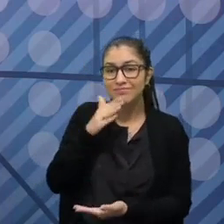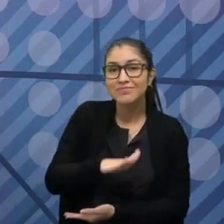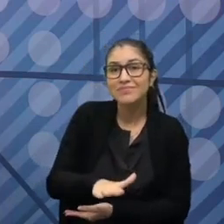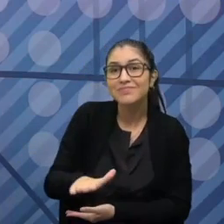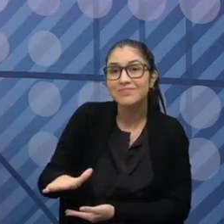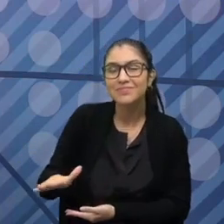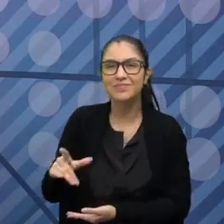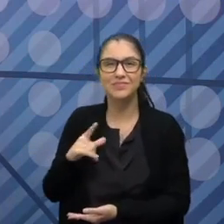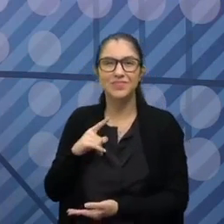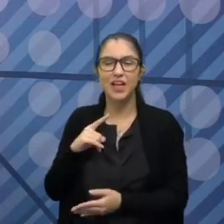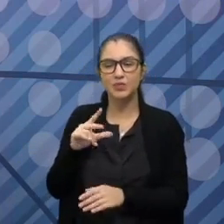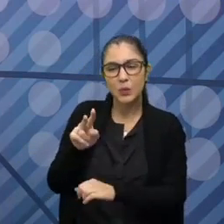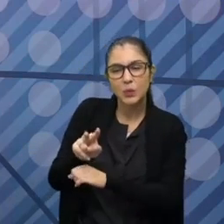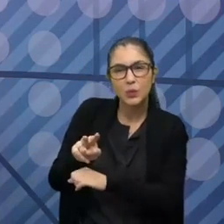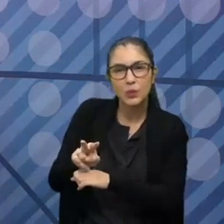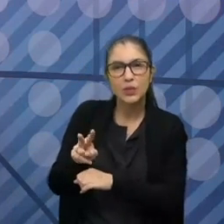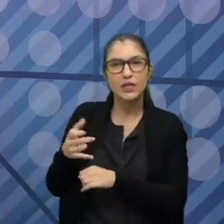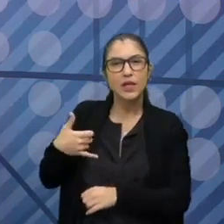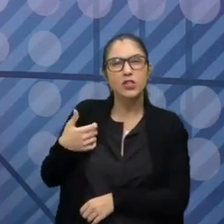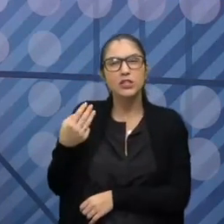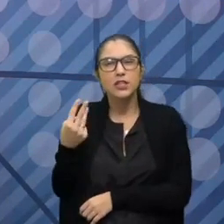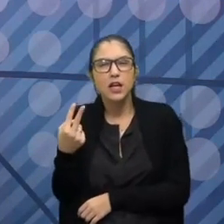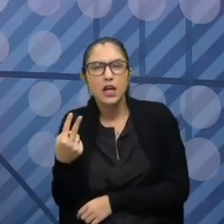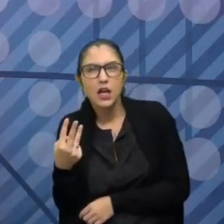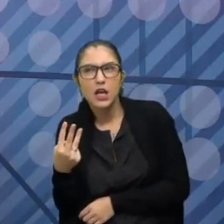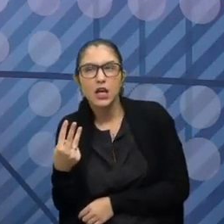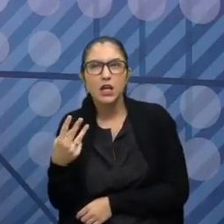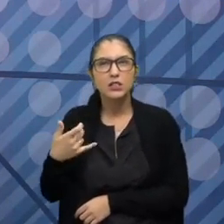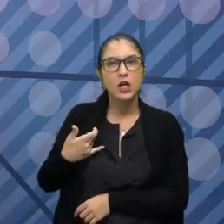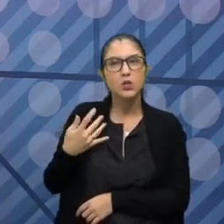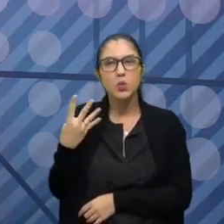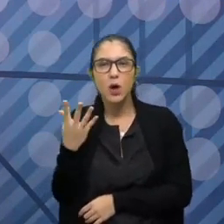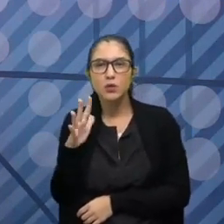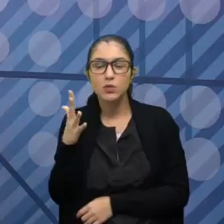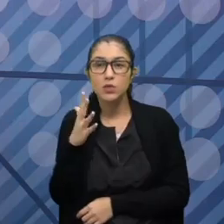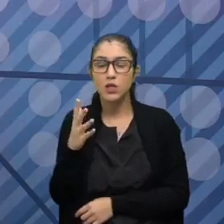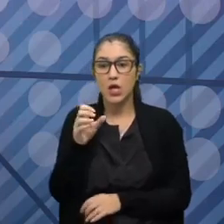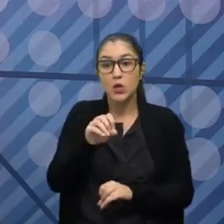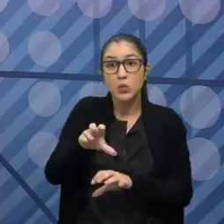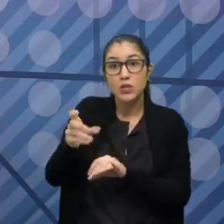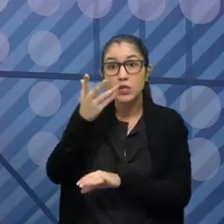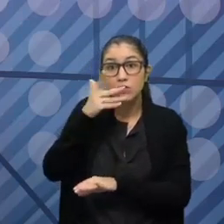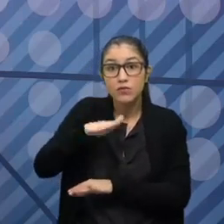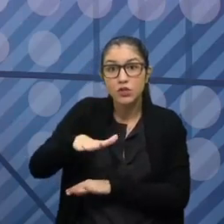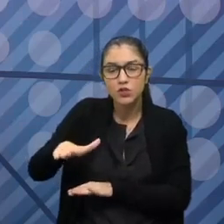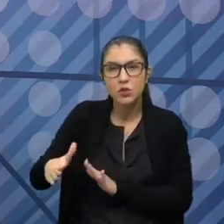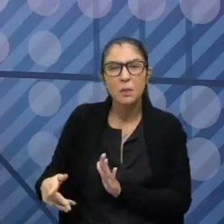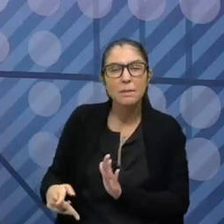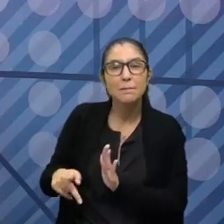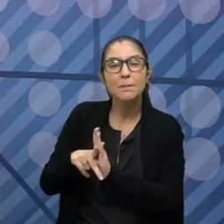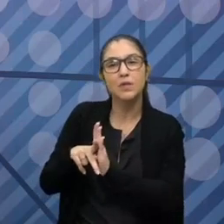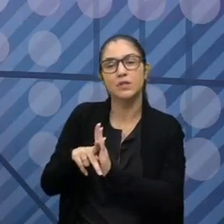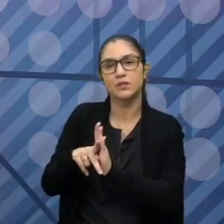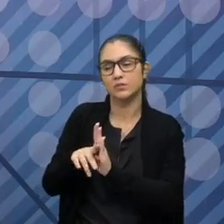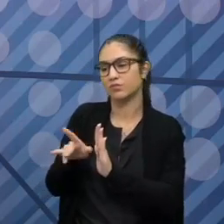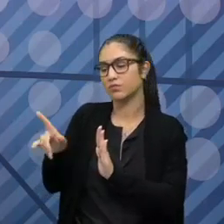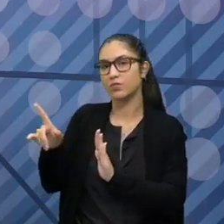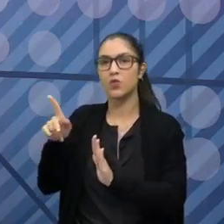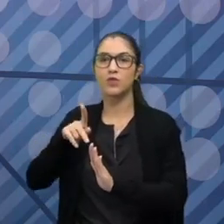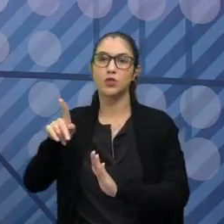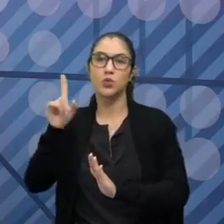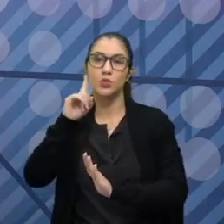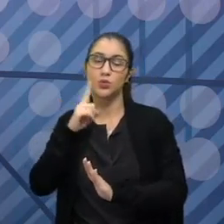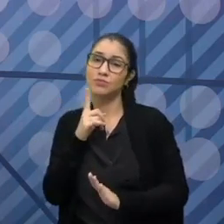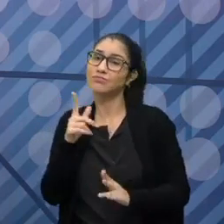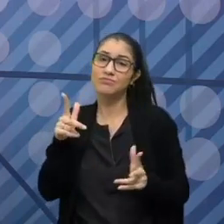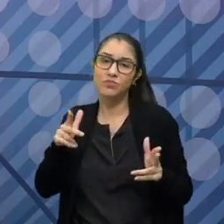né? Creche, 3 aninhos, 4 aninhos, educação infantil, de preferência um professor surdo. Pela